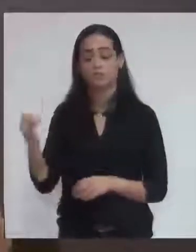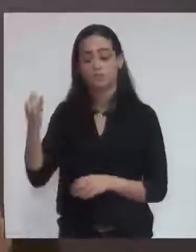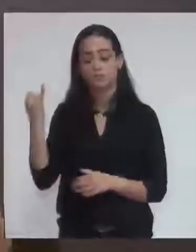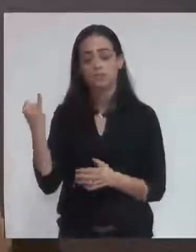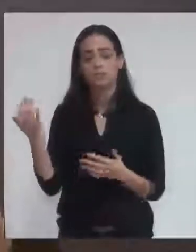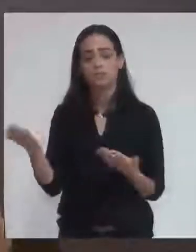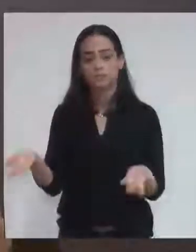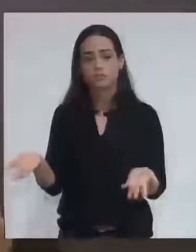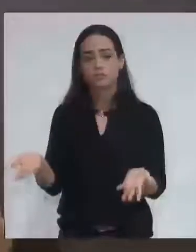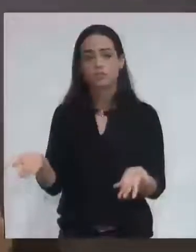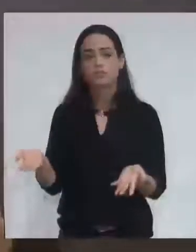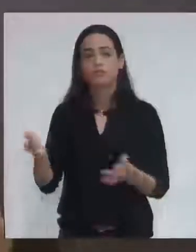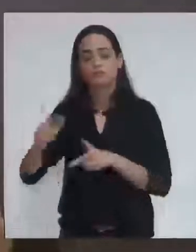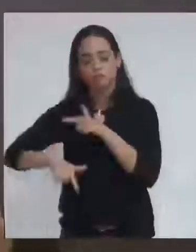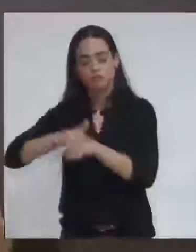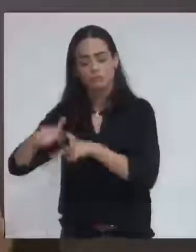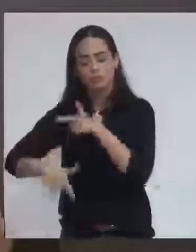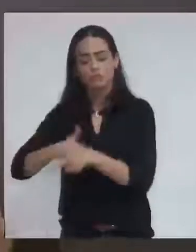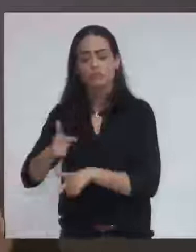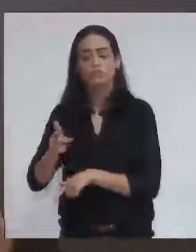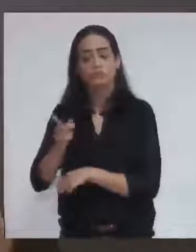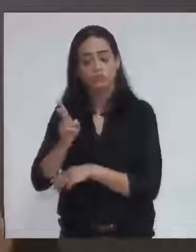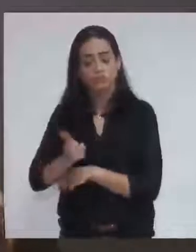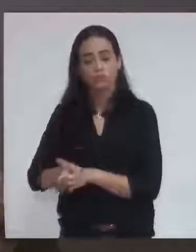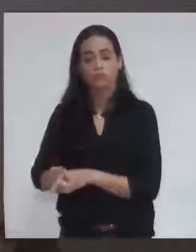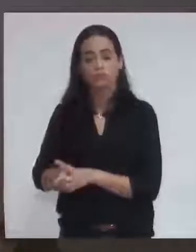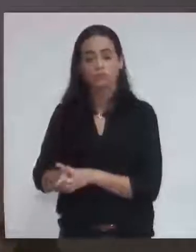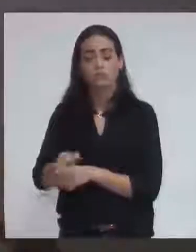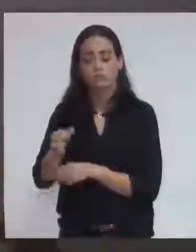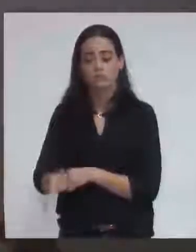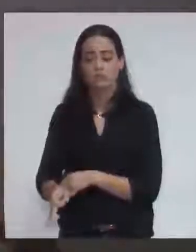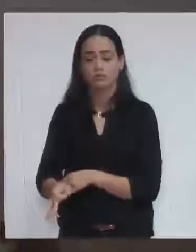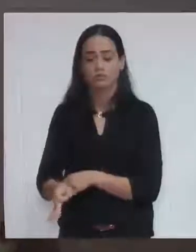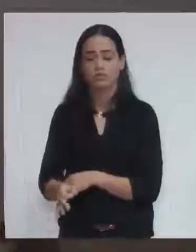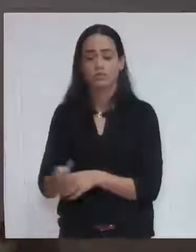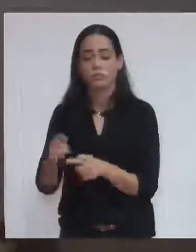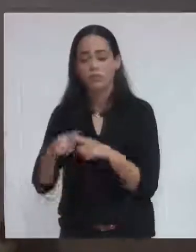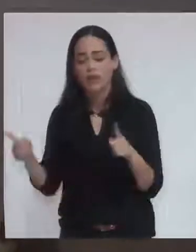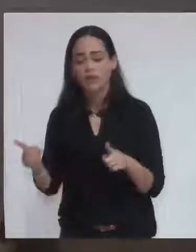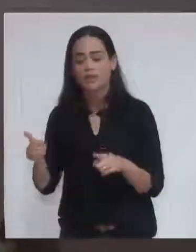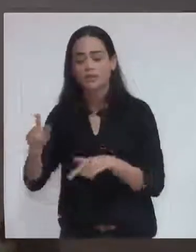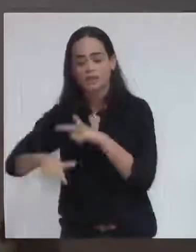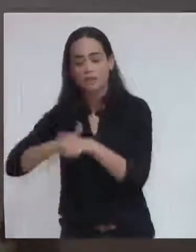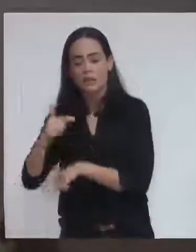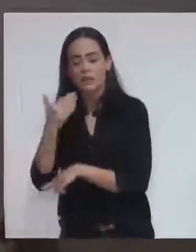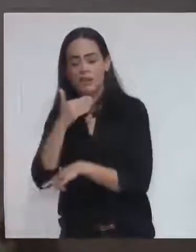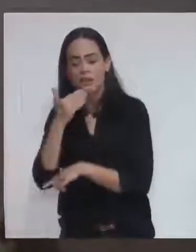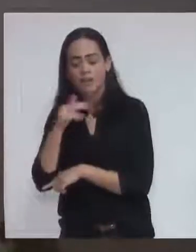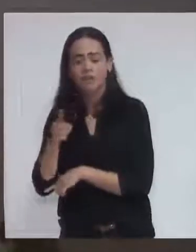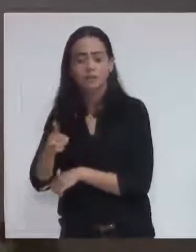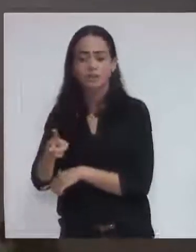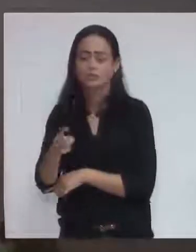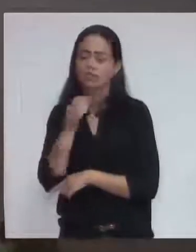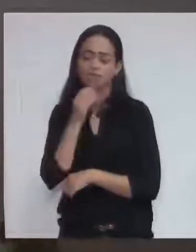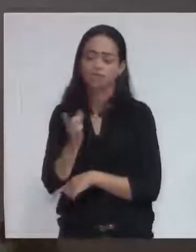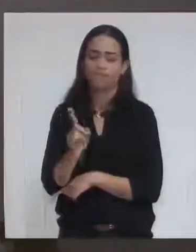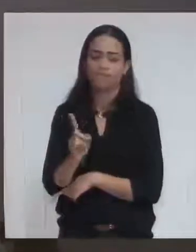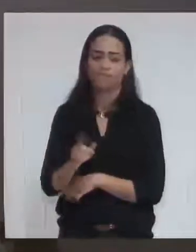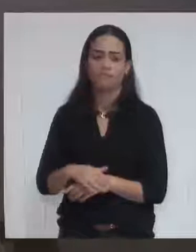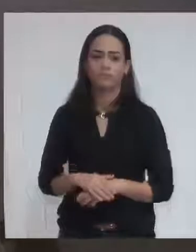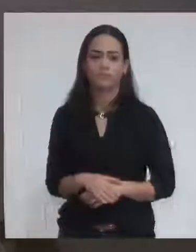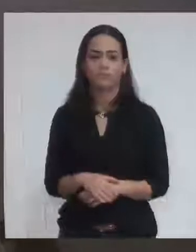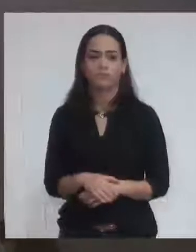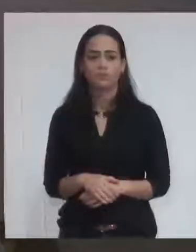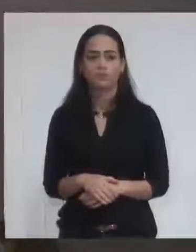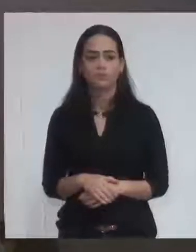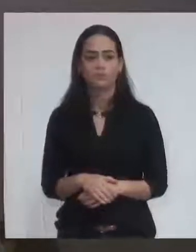maneiras, os resultados vão ser os mesmos, que infelizmente não trazem o bem da população. Eu vou encerrar o meu discurso. O Donizete